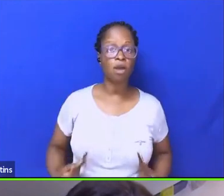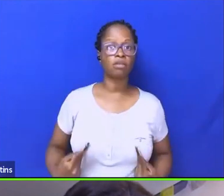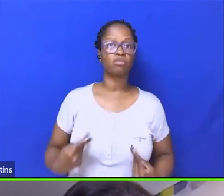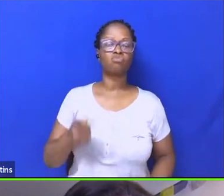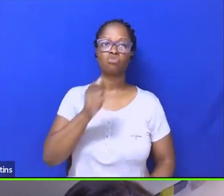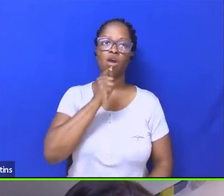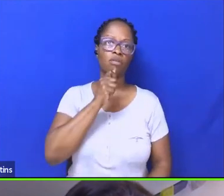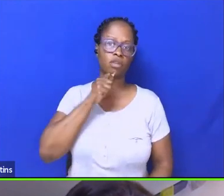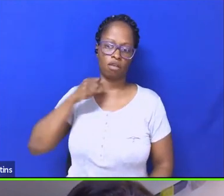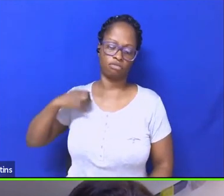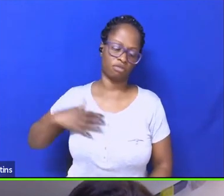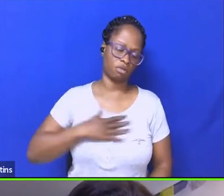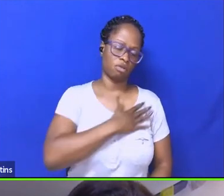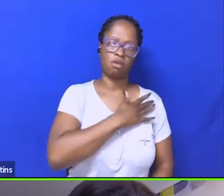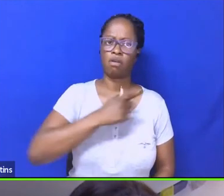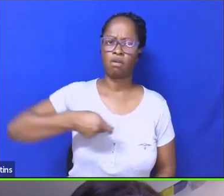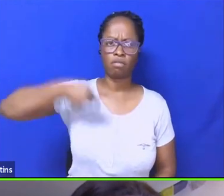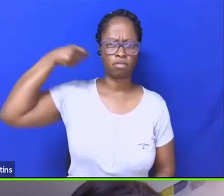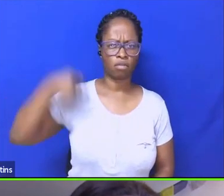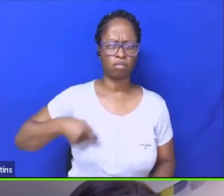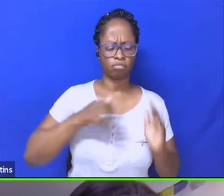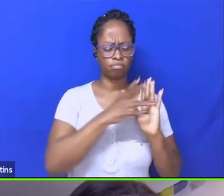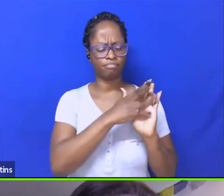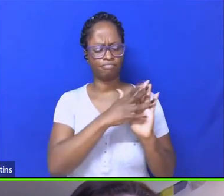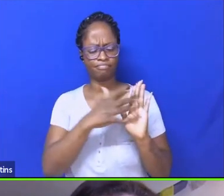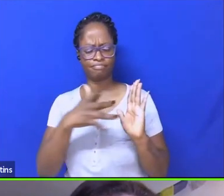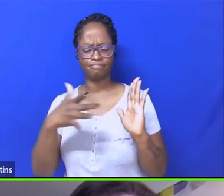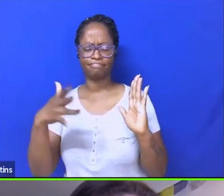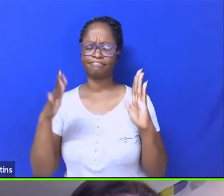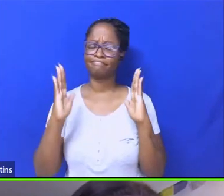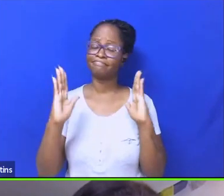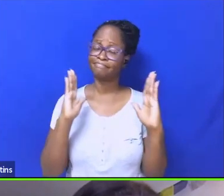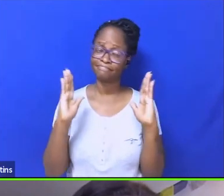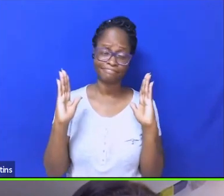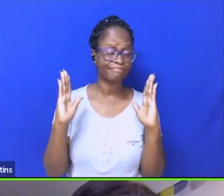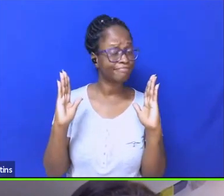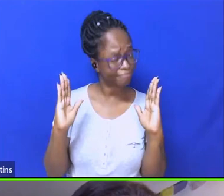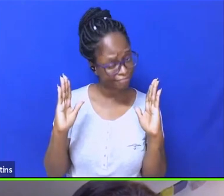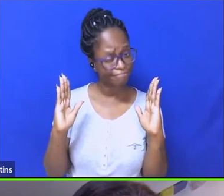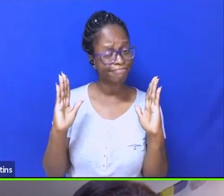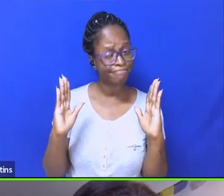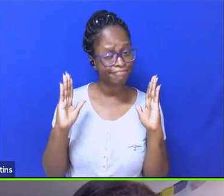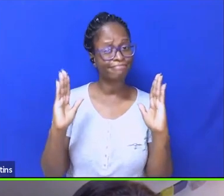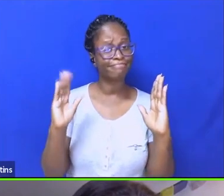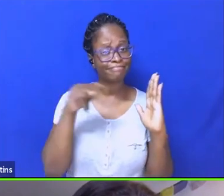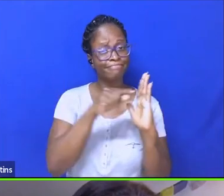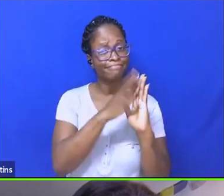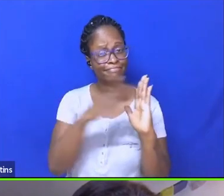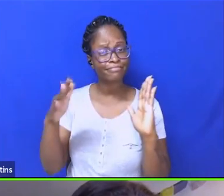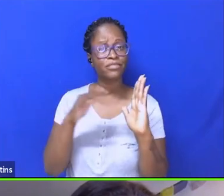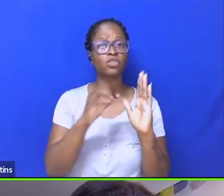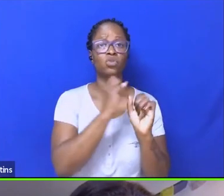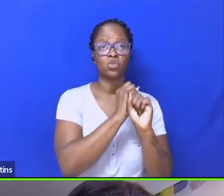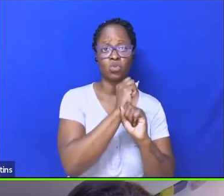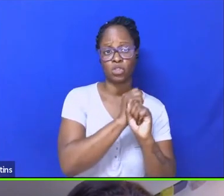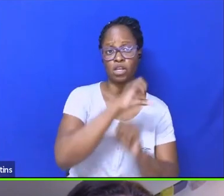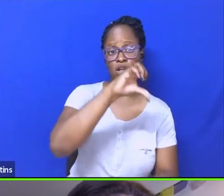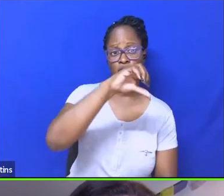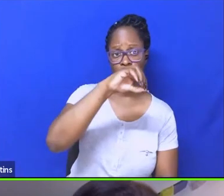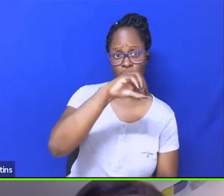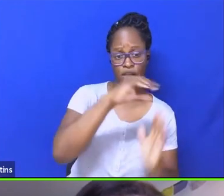o termino da dictadura do ano 90 e estallido social não houve um processo de